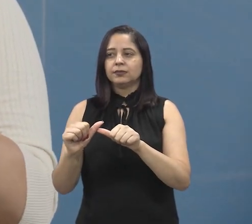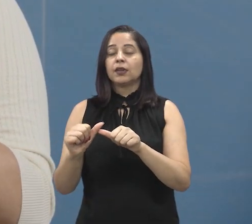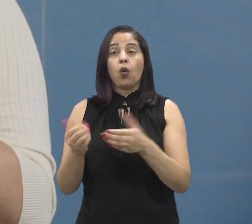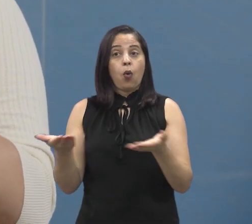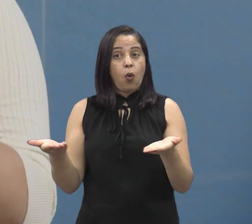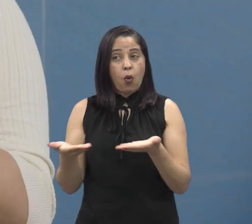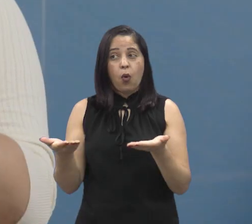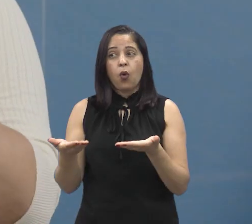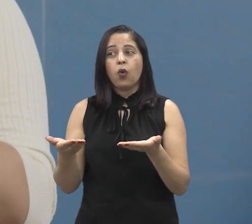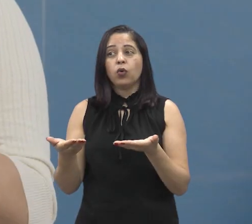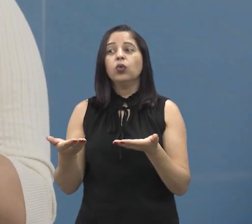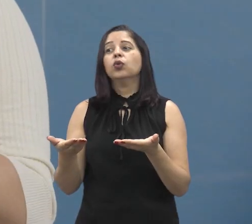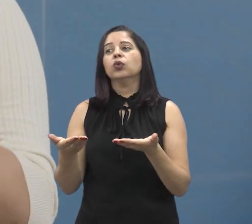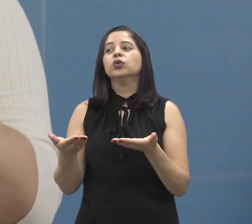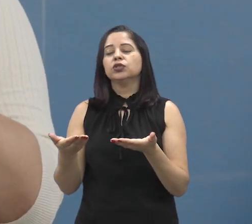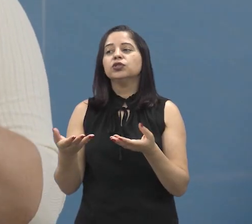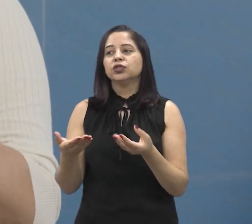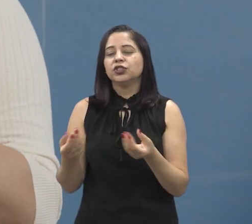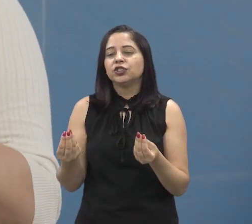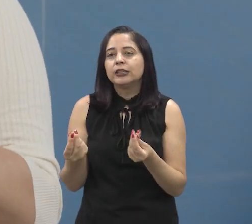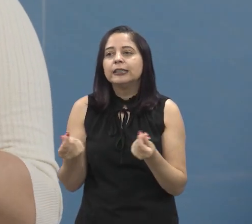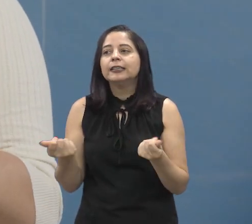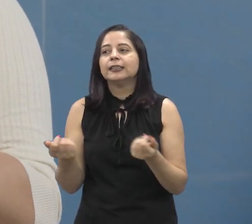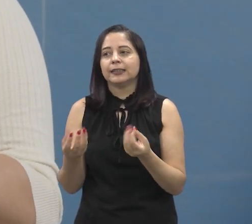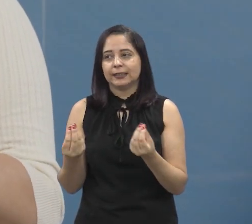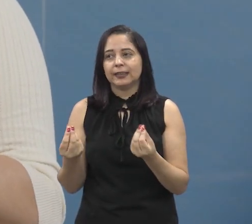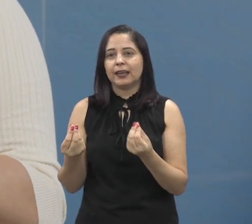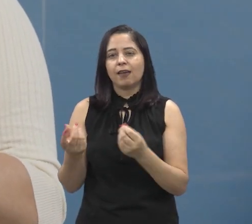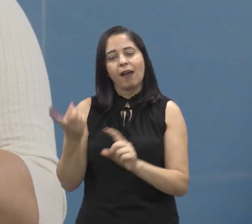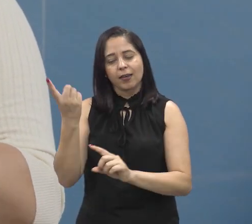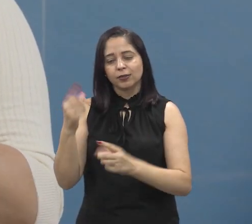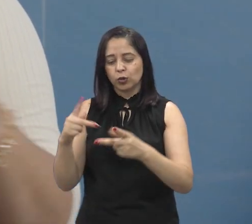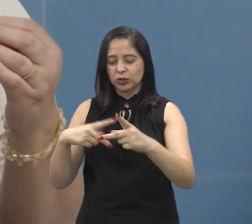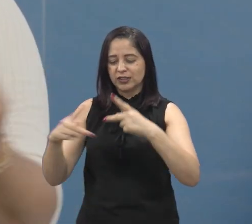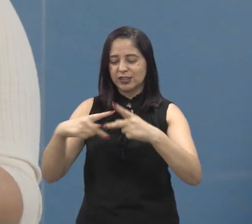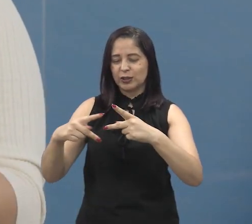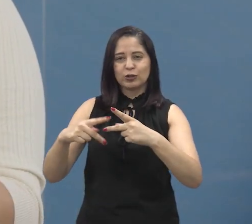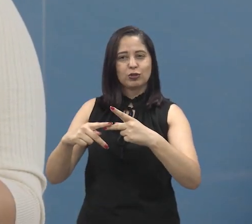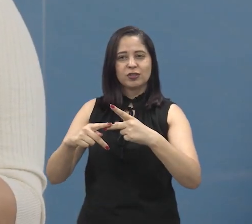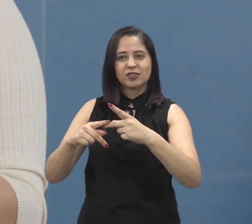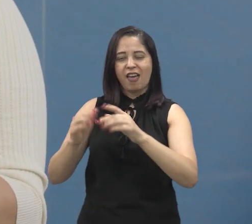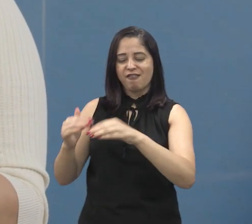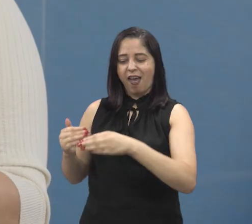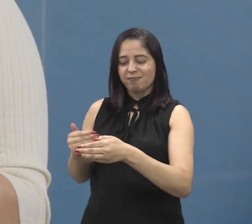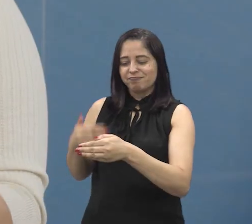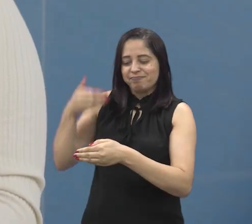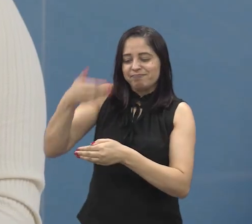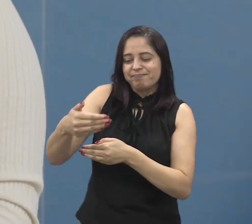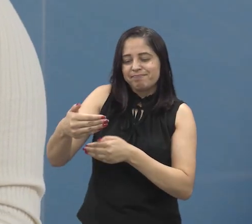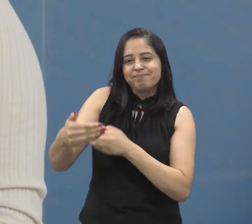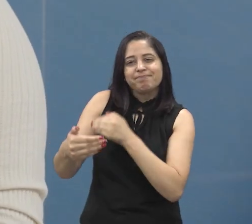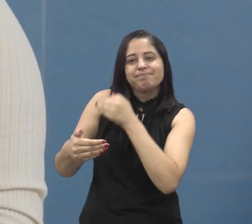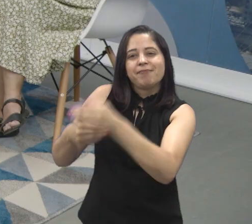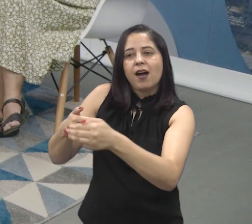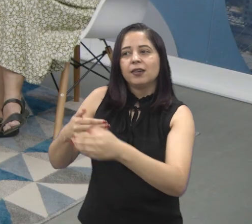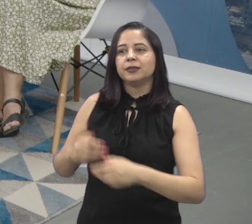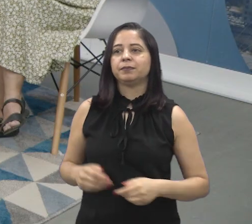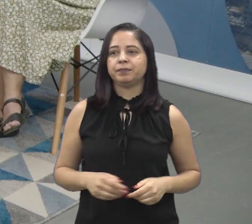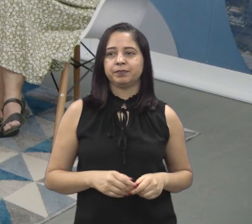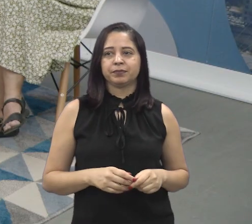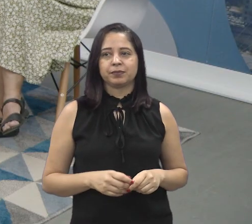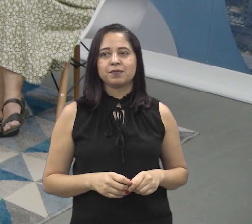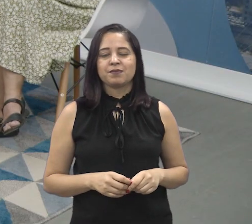hoje fazer mais parte do que já somos parte desse circuito. Sim, e Aline, e além